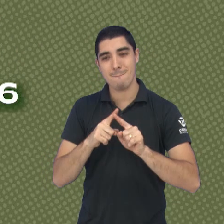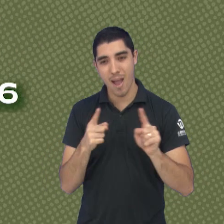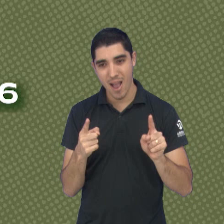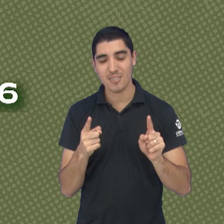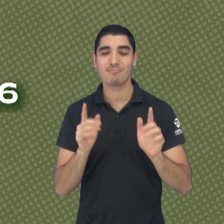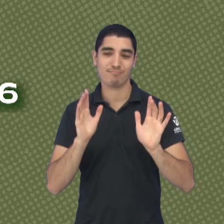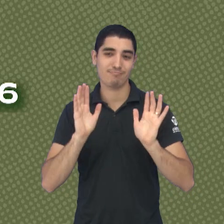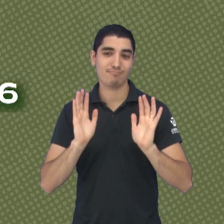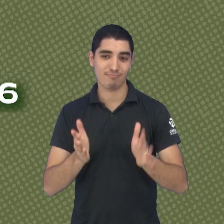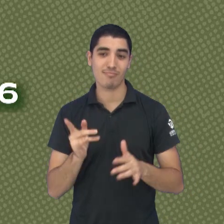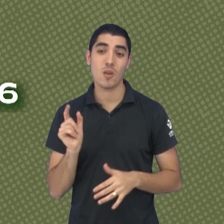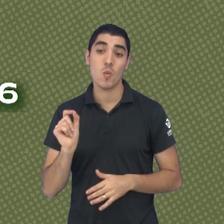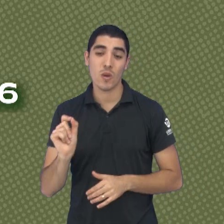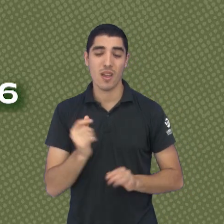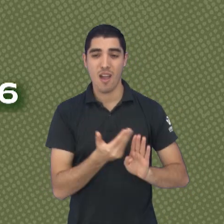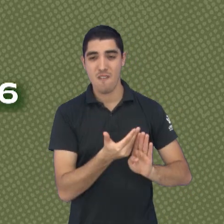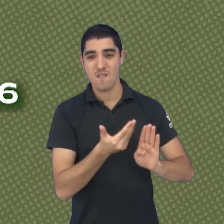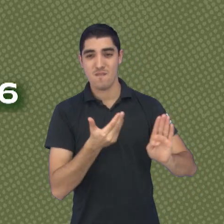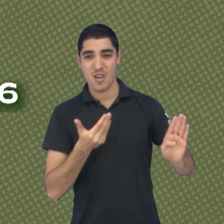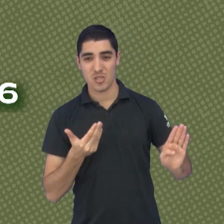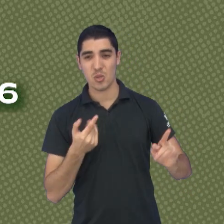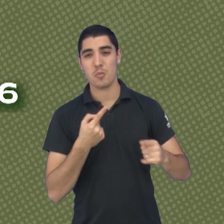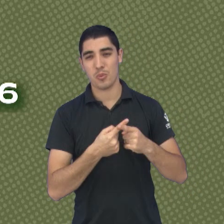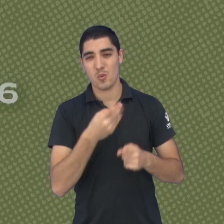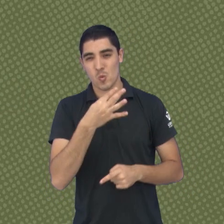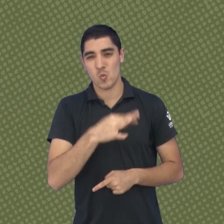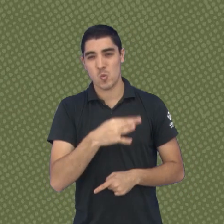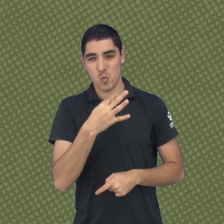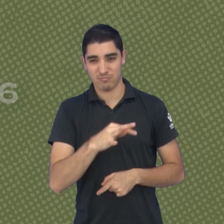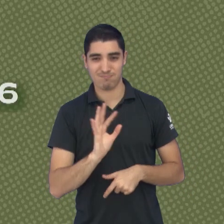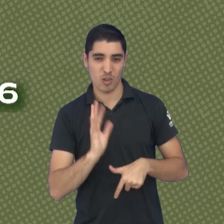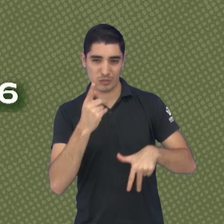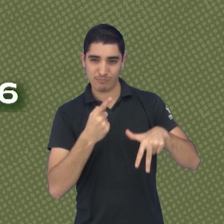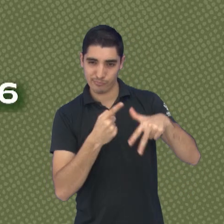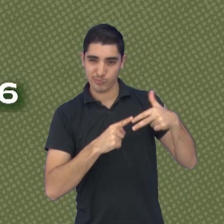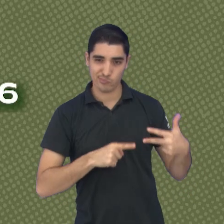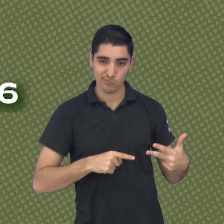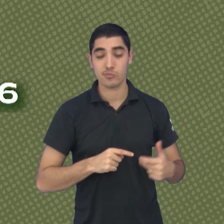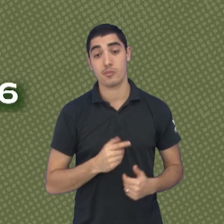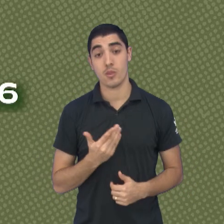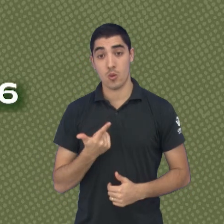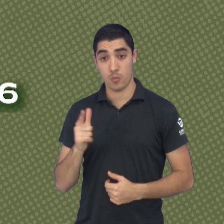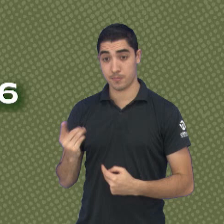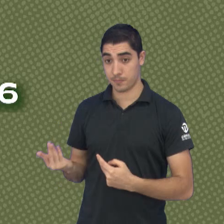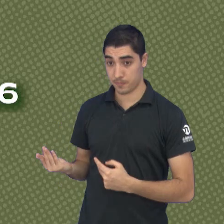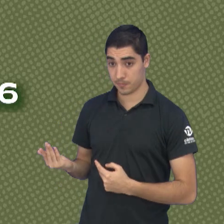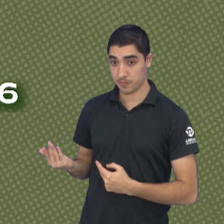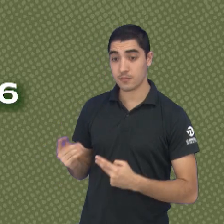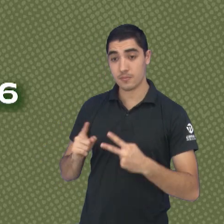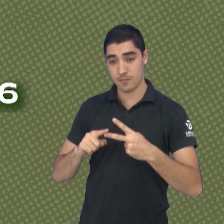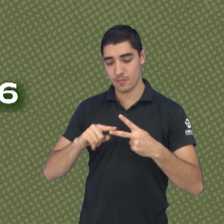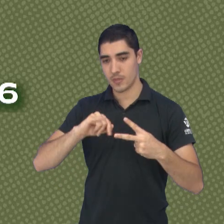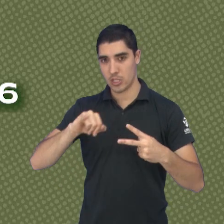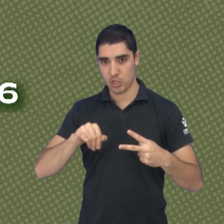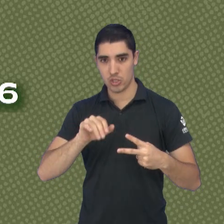parte dos jogos lesionado no Paulistão A2. Jefferson Lima é volante de marcação, mas